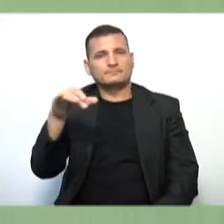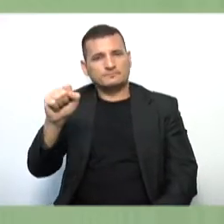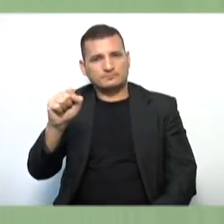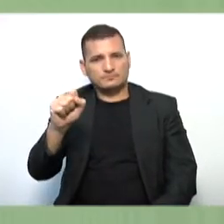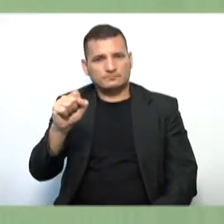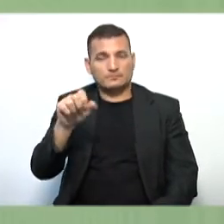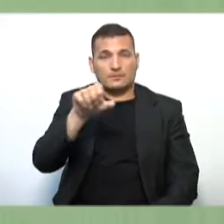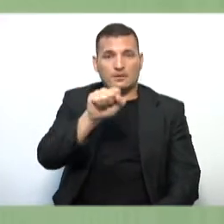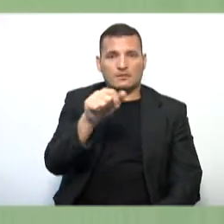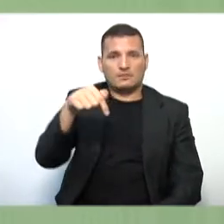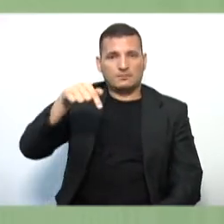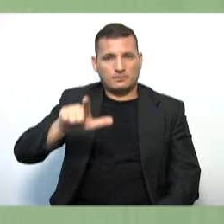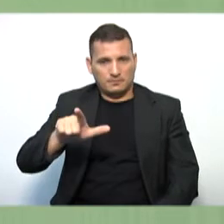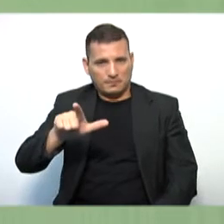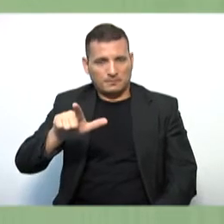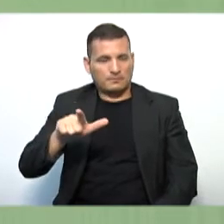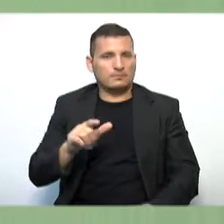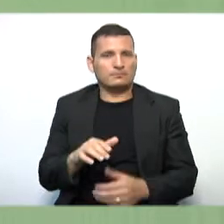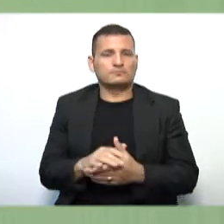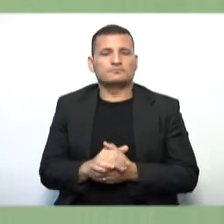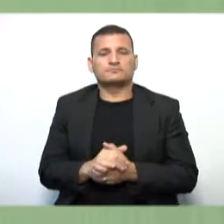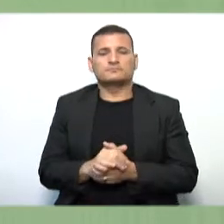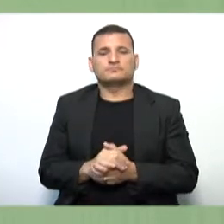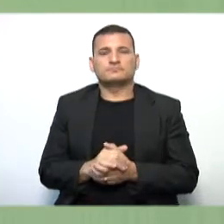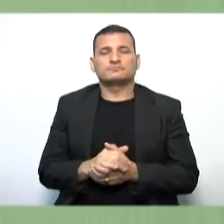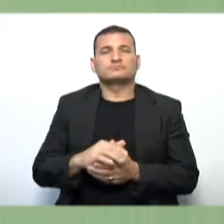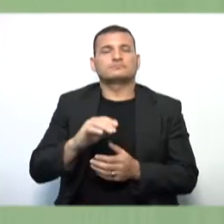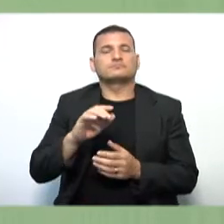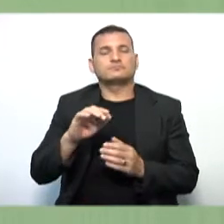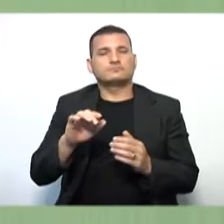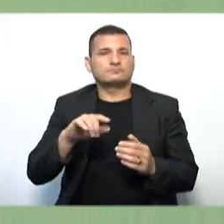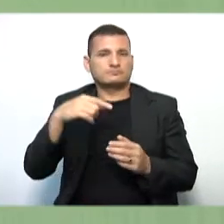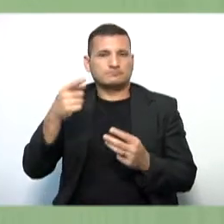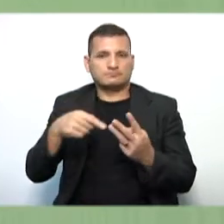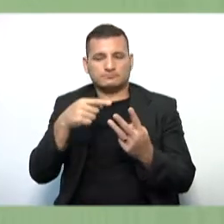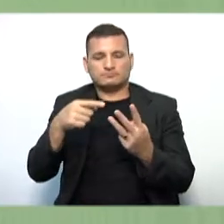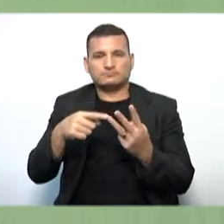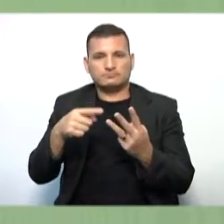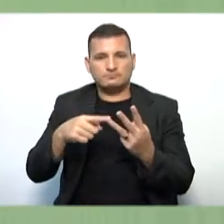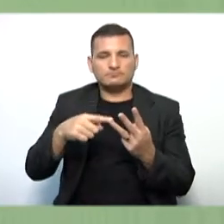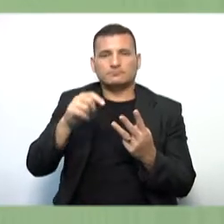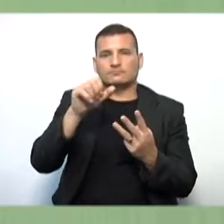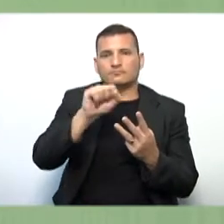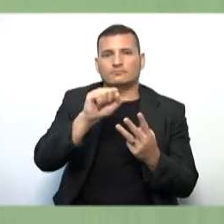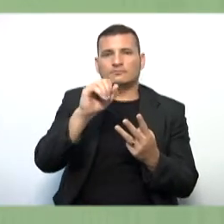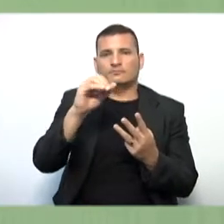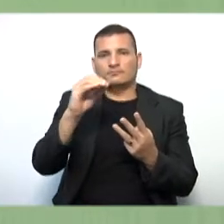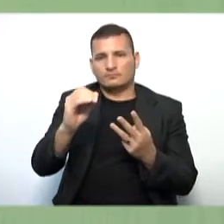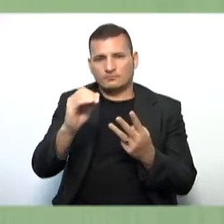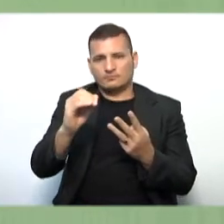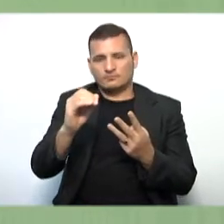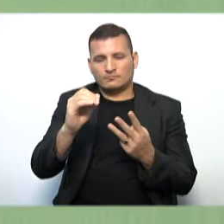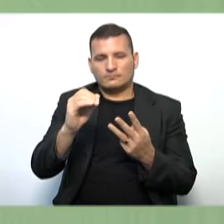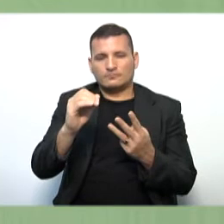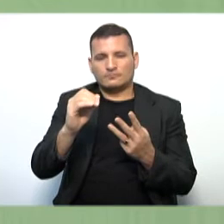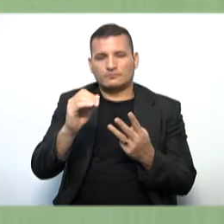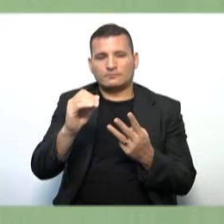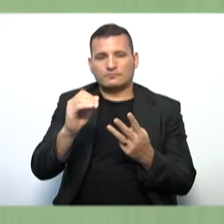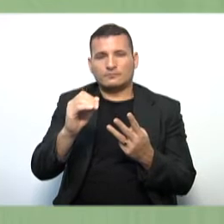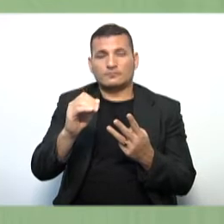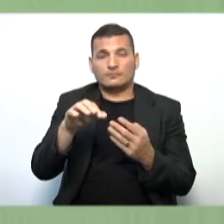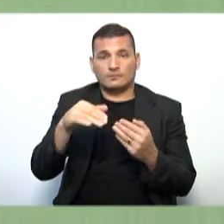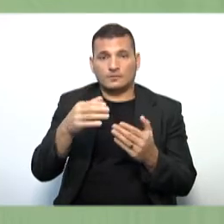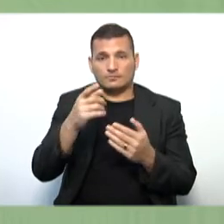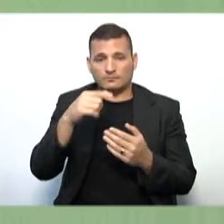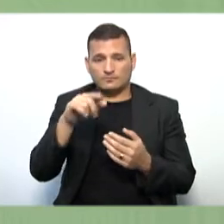programação. E, por final, o nosso sistema operacional, que nós já falamos, que gerencia tudo isso. Então, reparem que